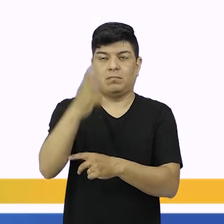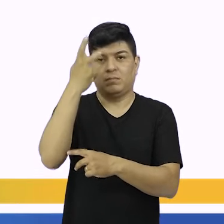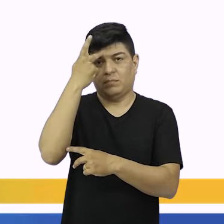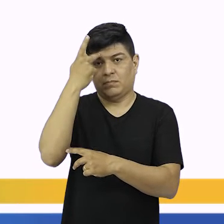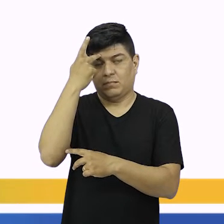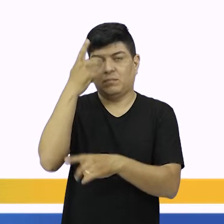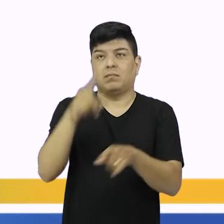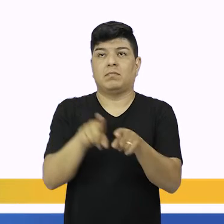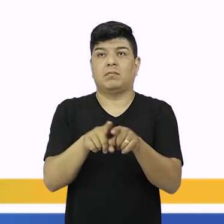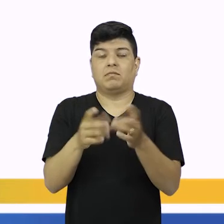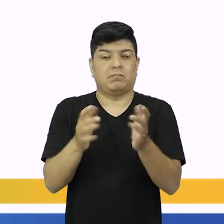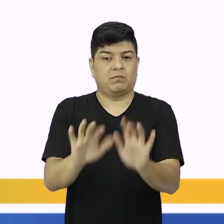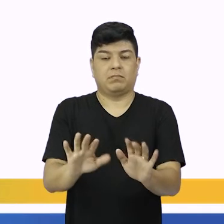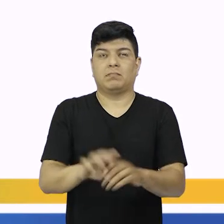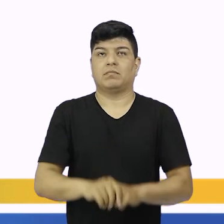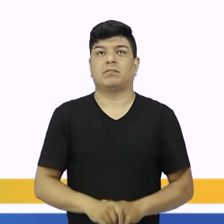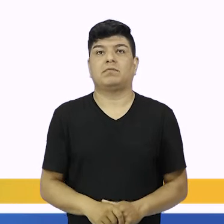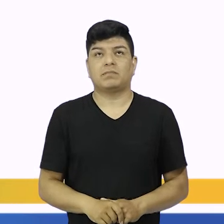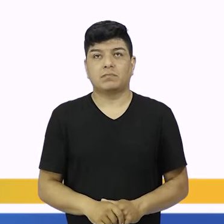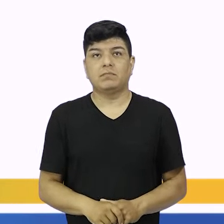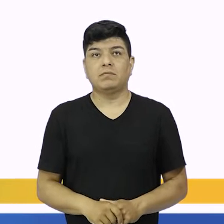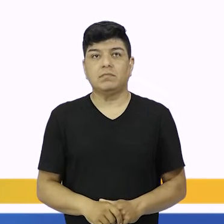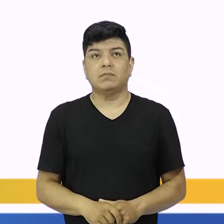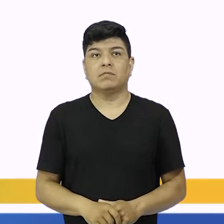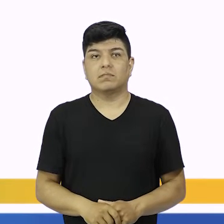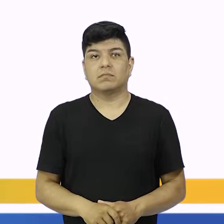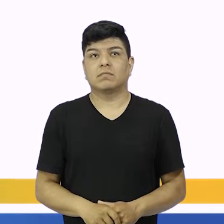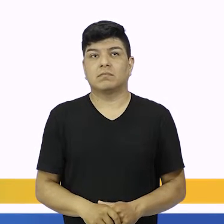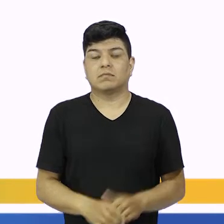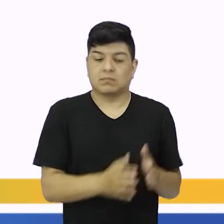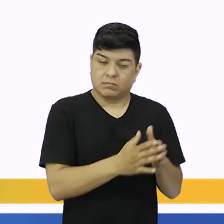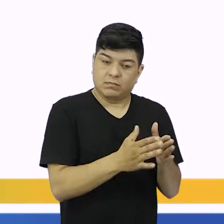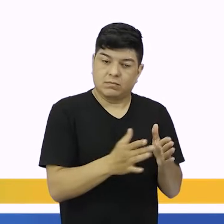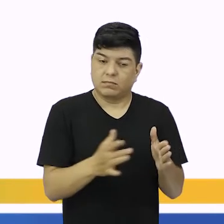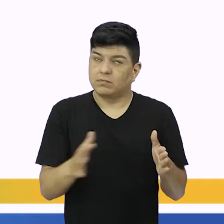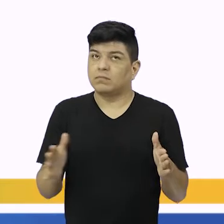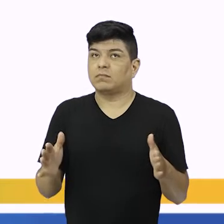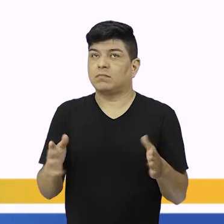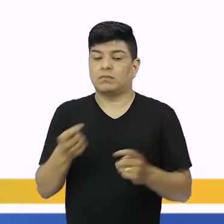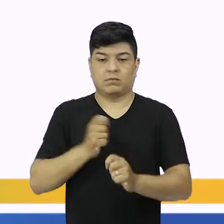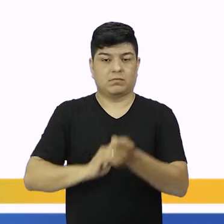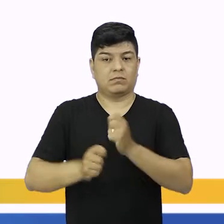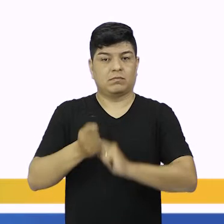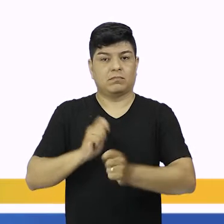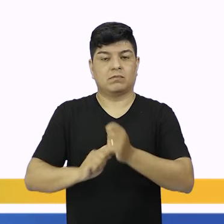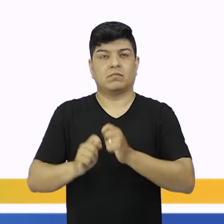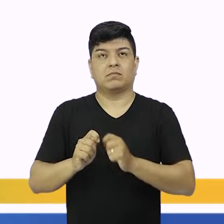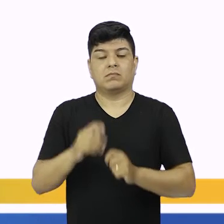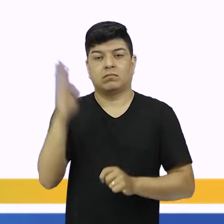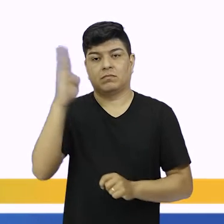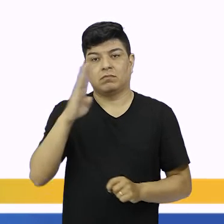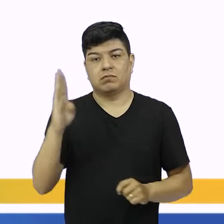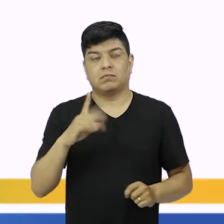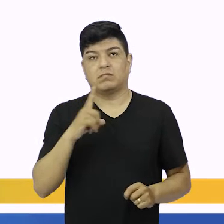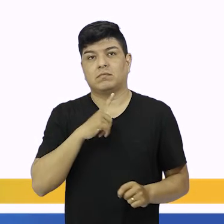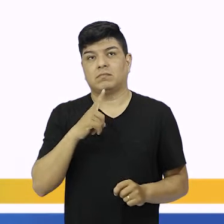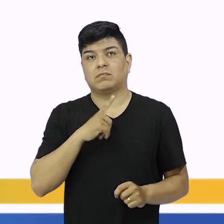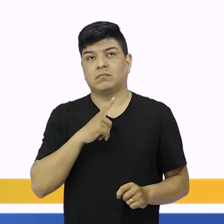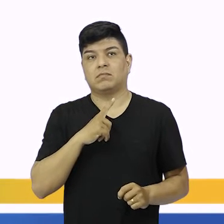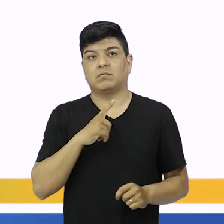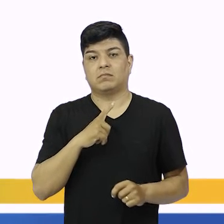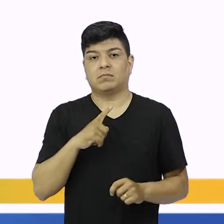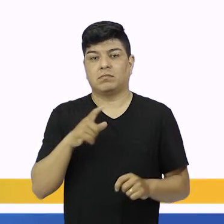Minas Gerais, eles não deixam, tá? Pessoal, e a gente vai ter também nesse período a questão econômica, né? O Brasil agora tem a questão